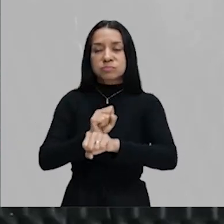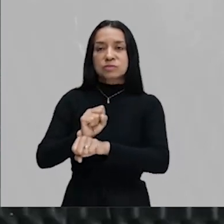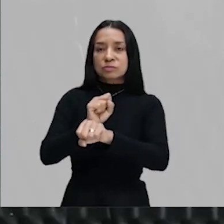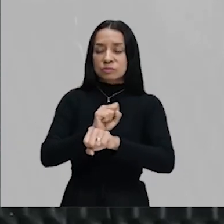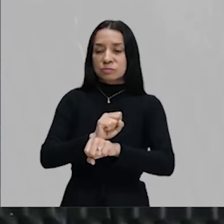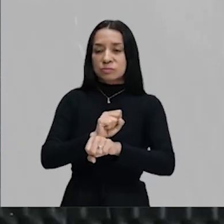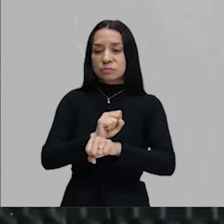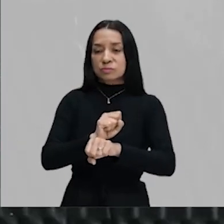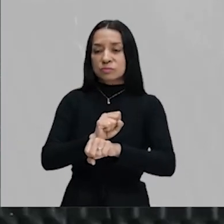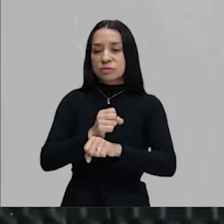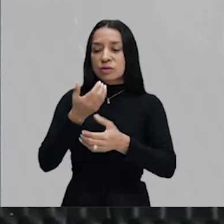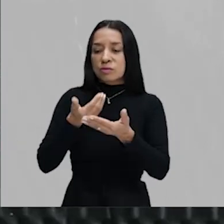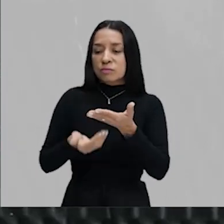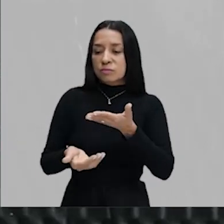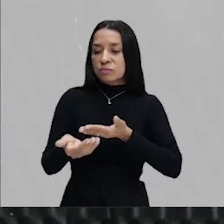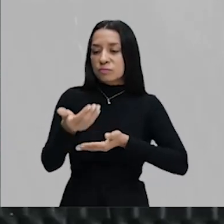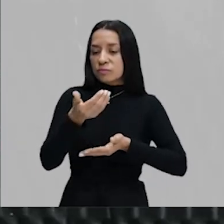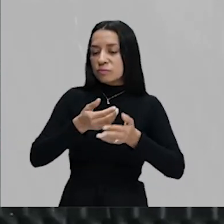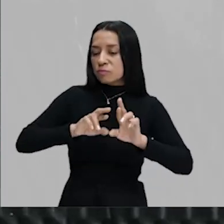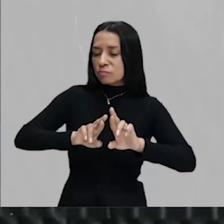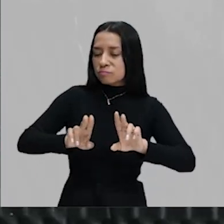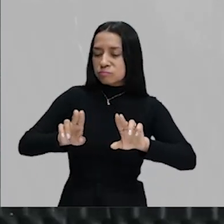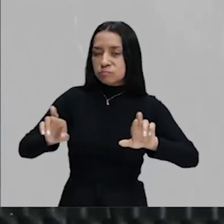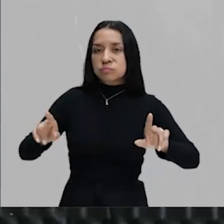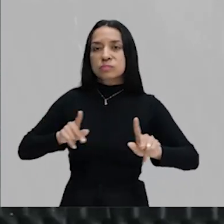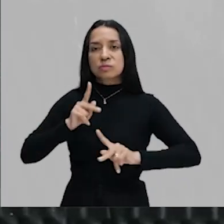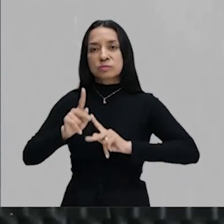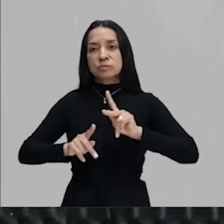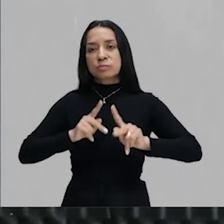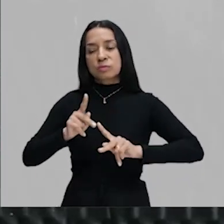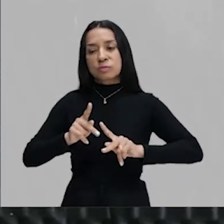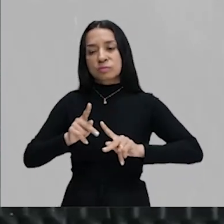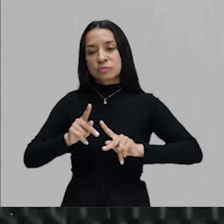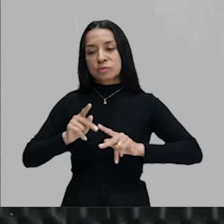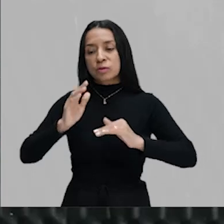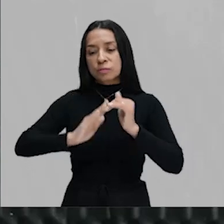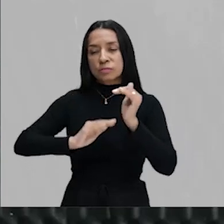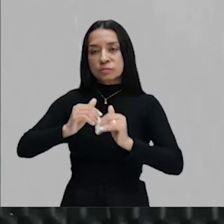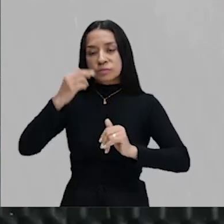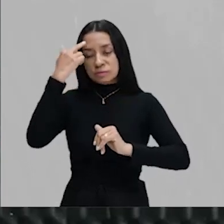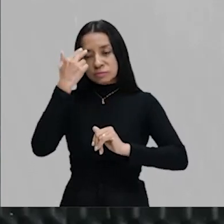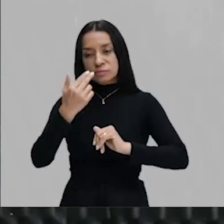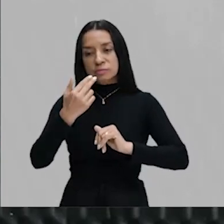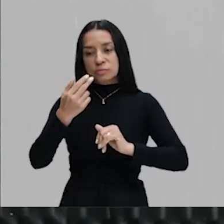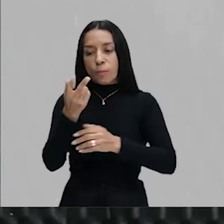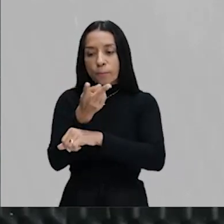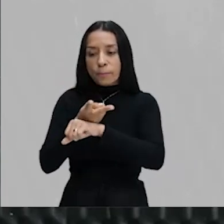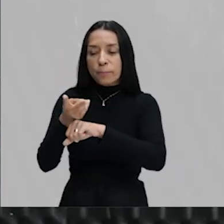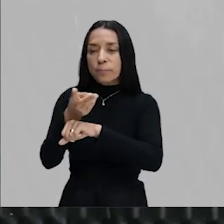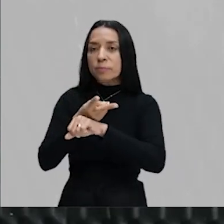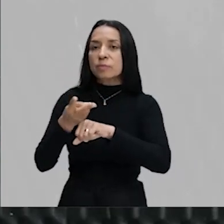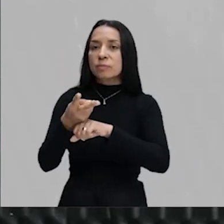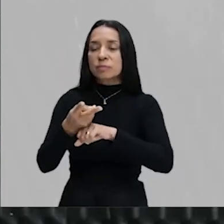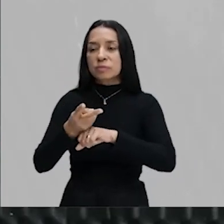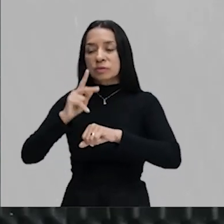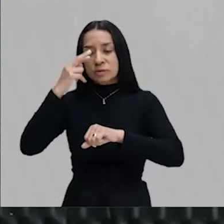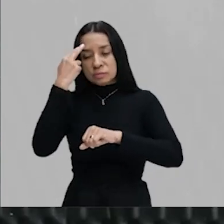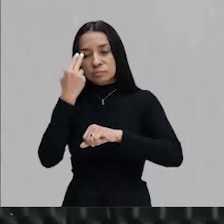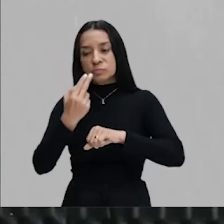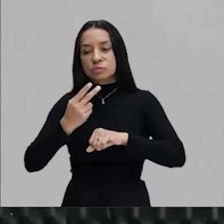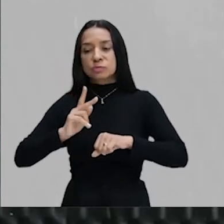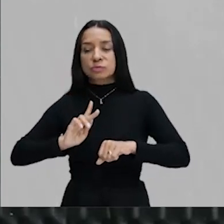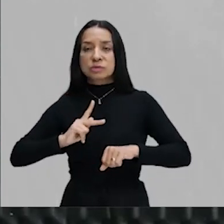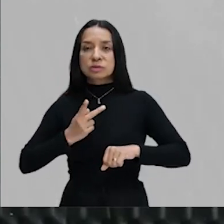com diversos povos. Então os historiadores eles vão buscar a história hebraica também nos registros feitos de